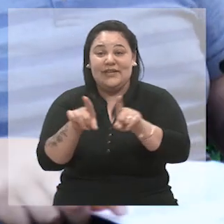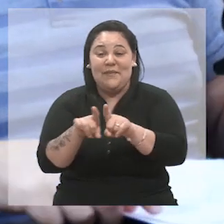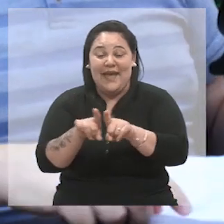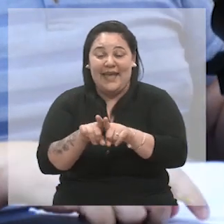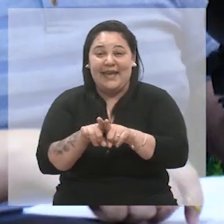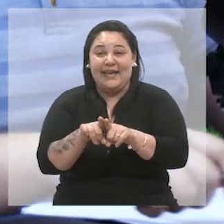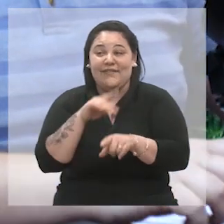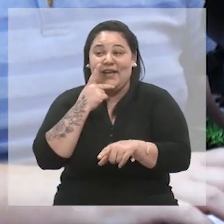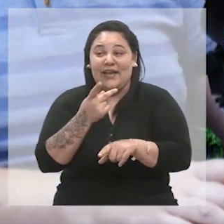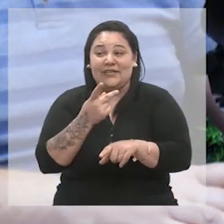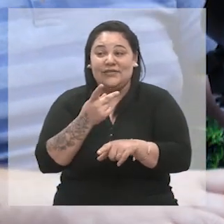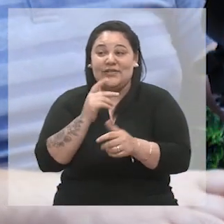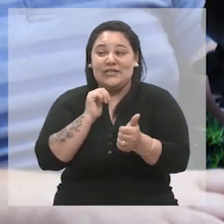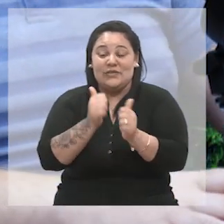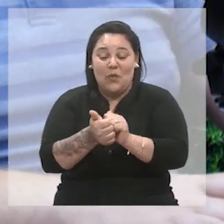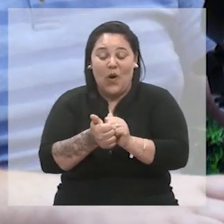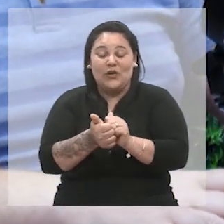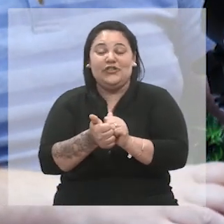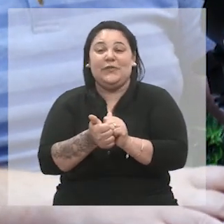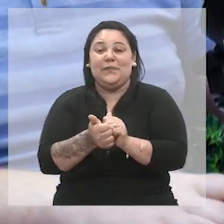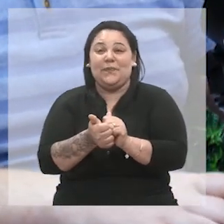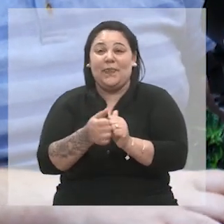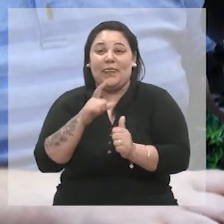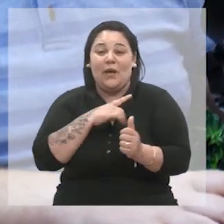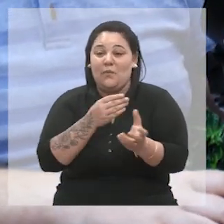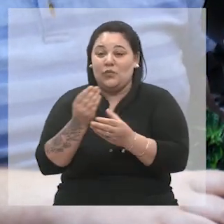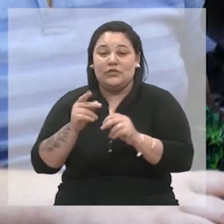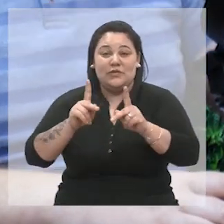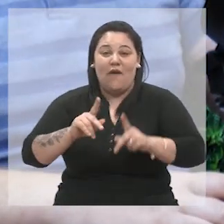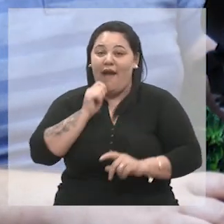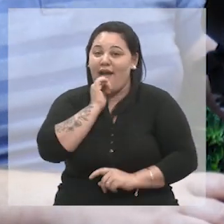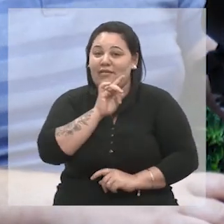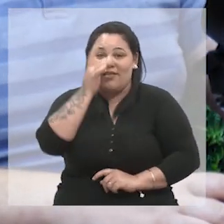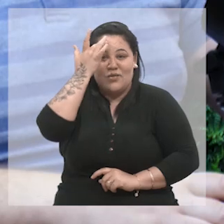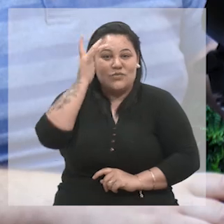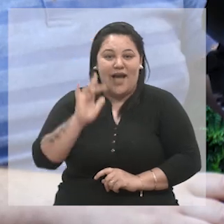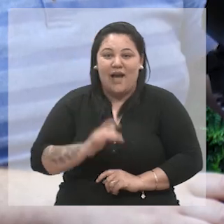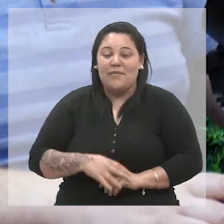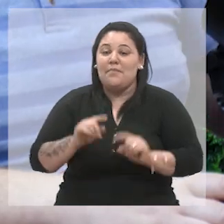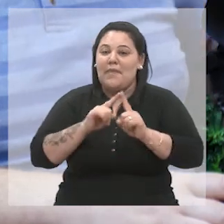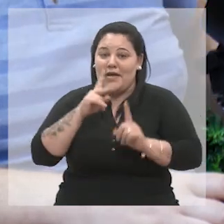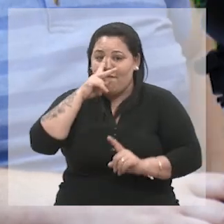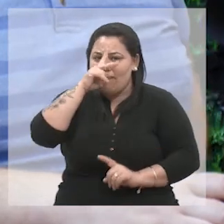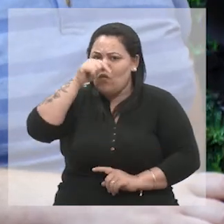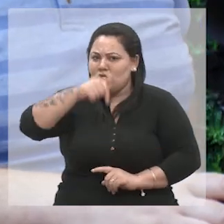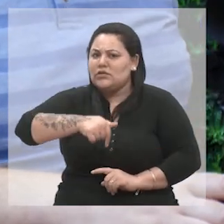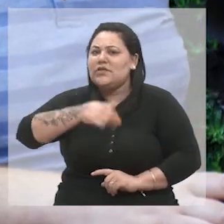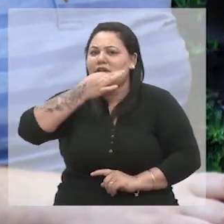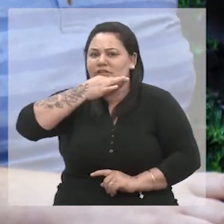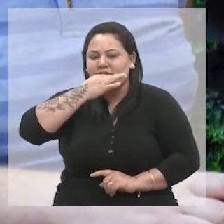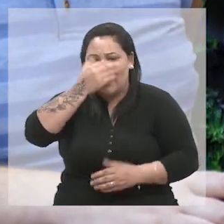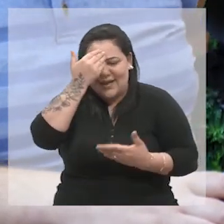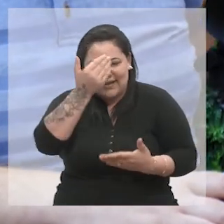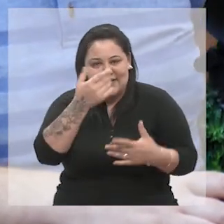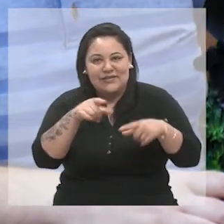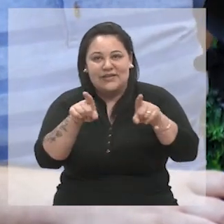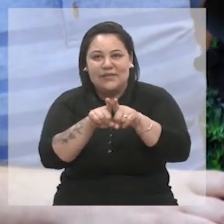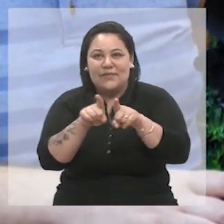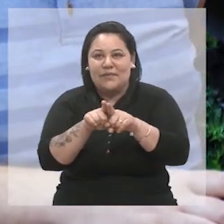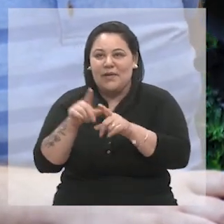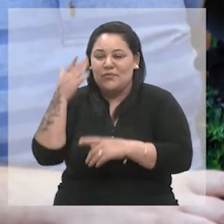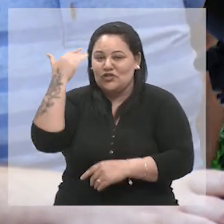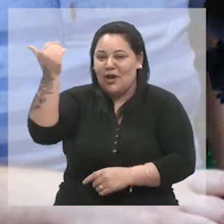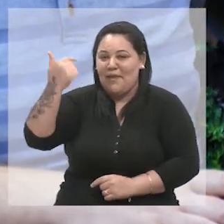divulgando, né, e falando sobre esse esporte que tem muita gente que não sabe, mas é uma grande força de Caxias do Sul. Te agradeço